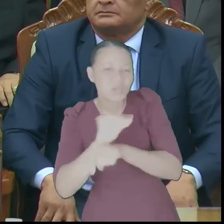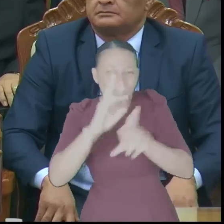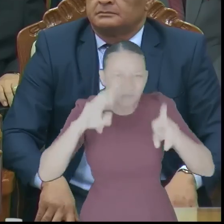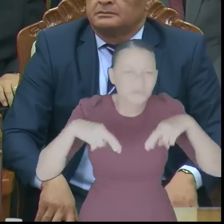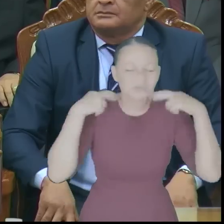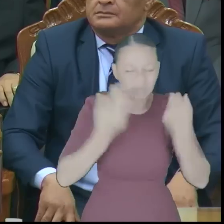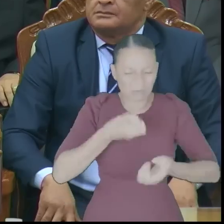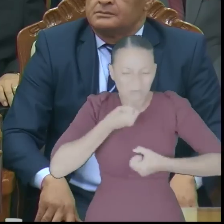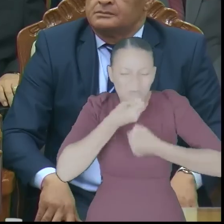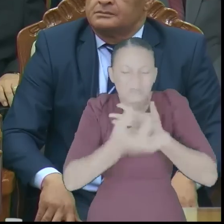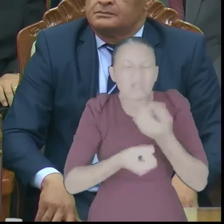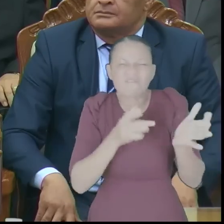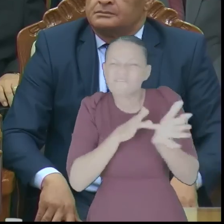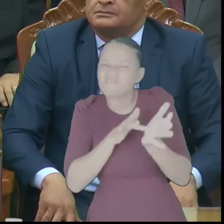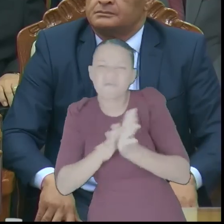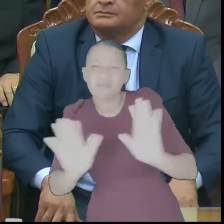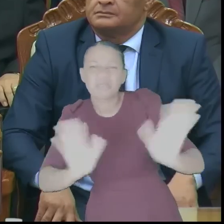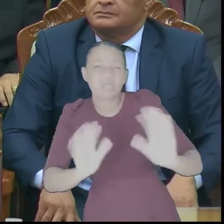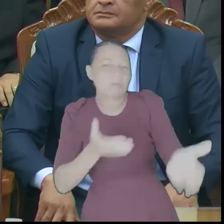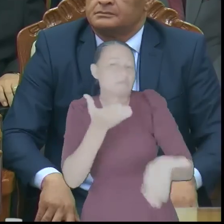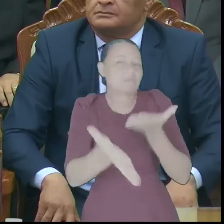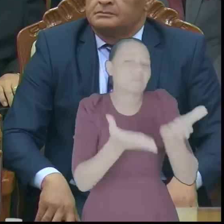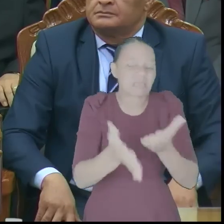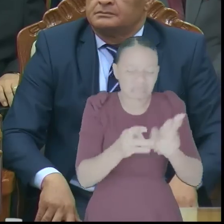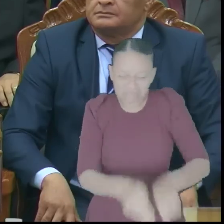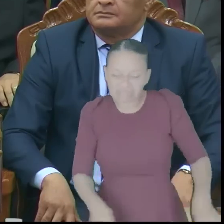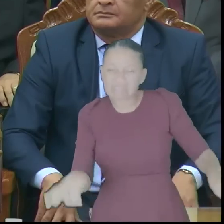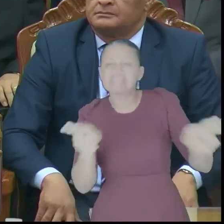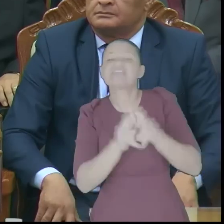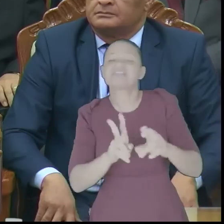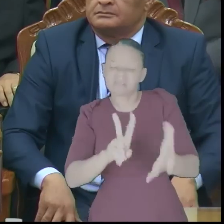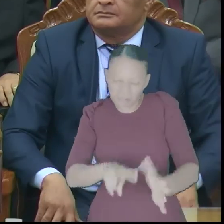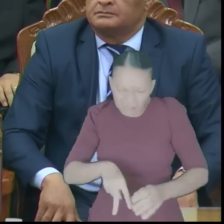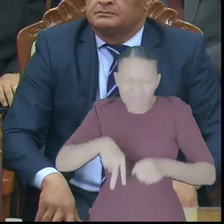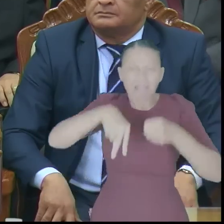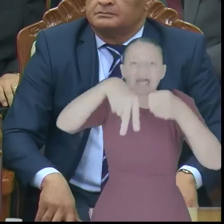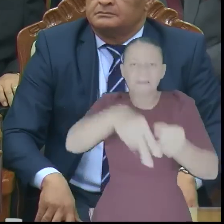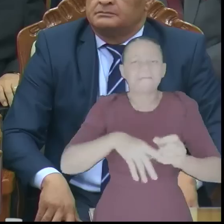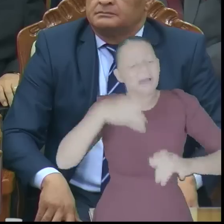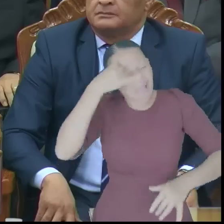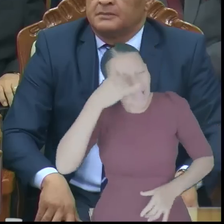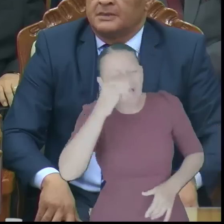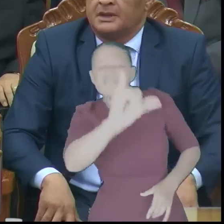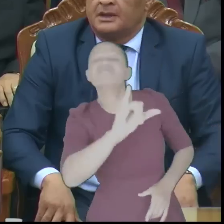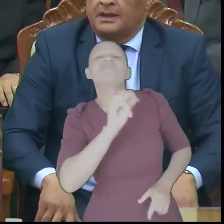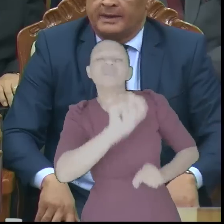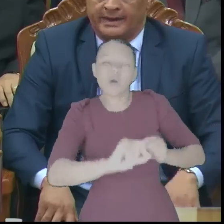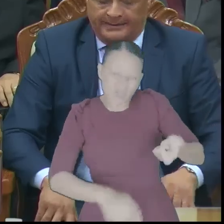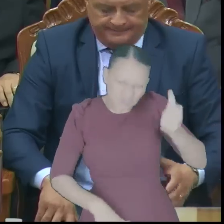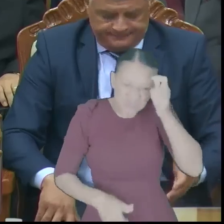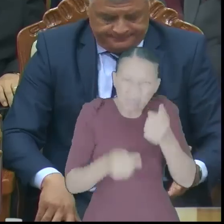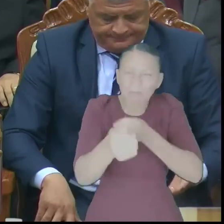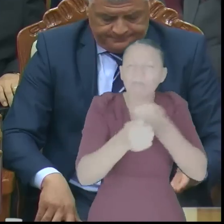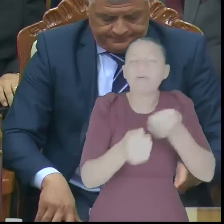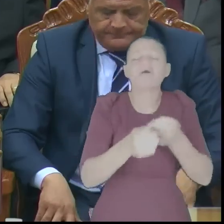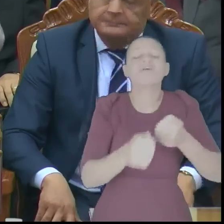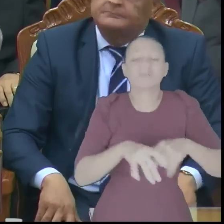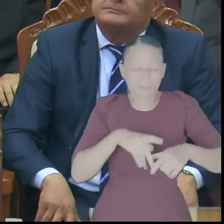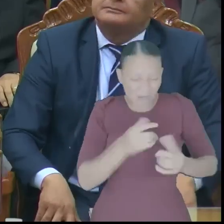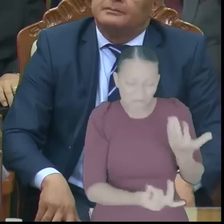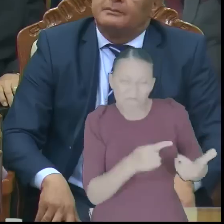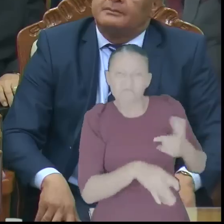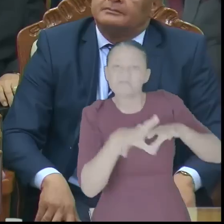para fora, para te levantar, para te restaurar, para o diabo não te dominar, para o inferno não te tomar. Ele deu a vida